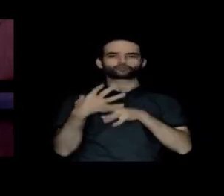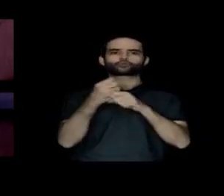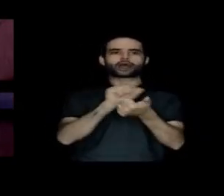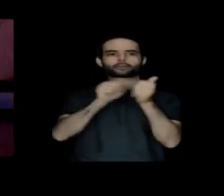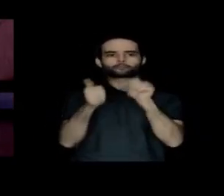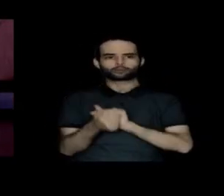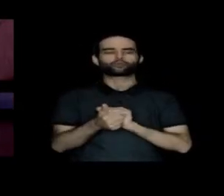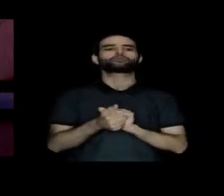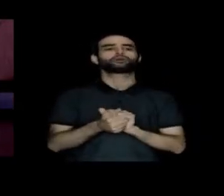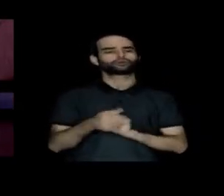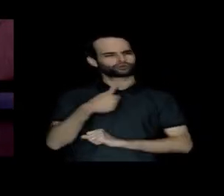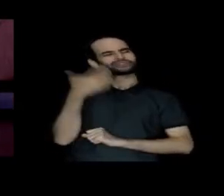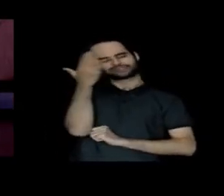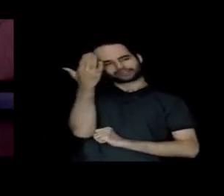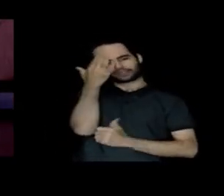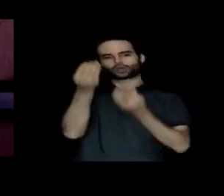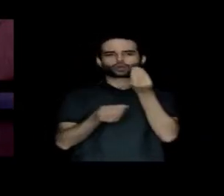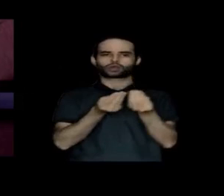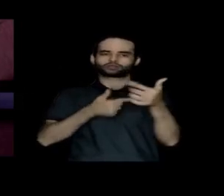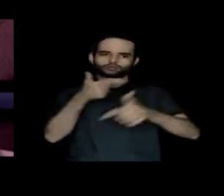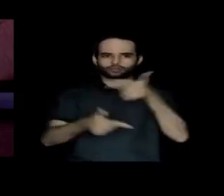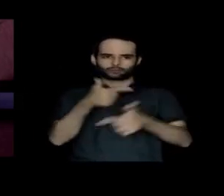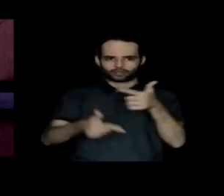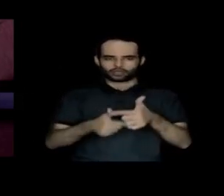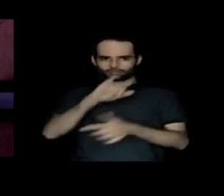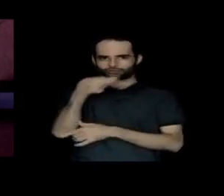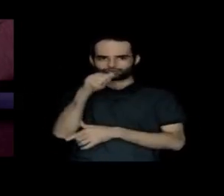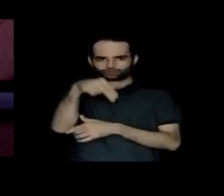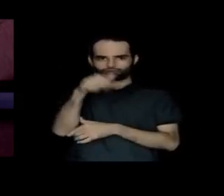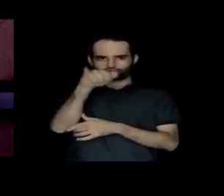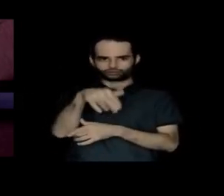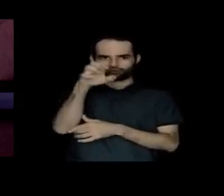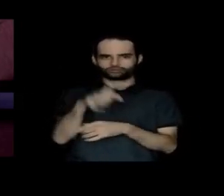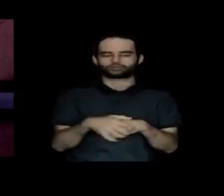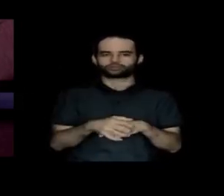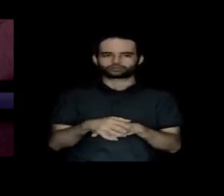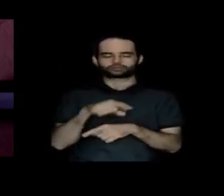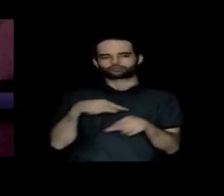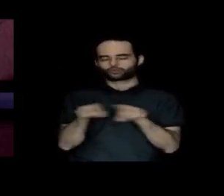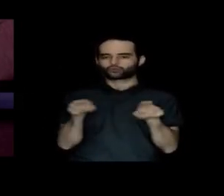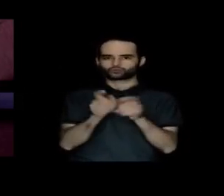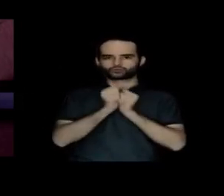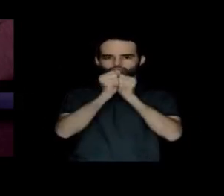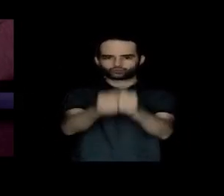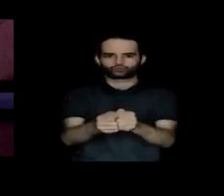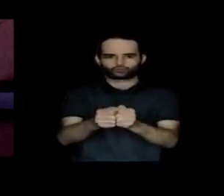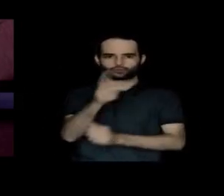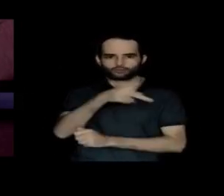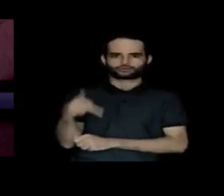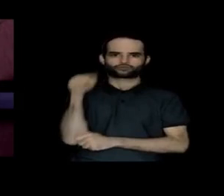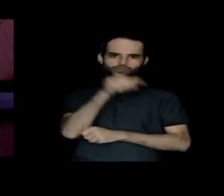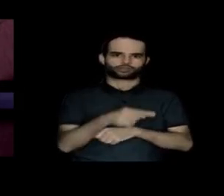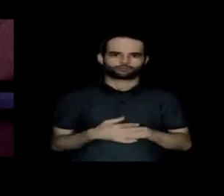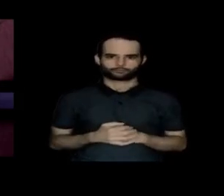E aí, com toda adaptada em Guanambi, a gente já sabendo como fazer esse trabalho com a Janine, que eu fui junto